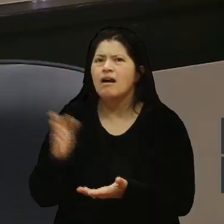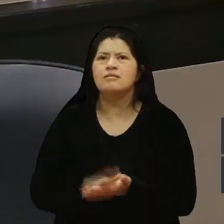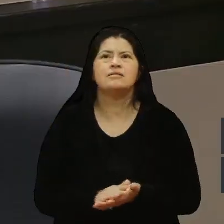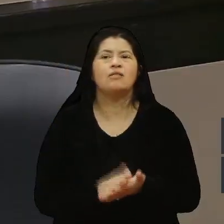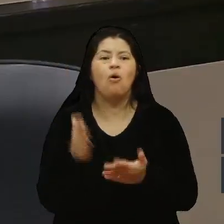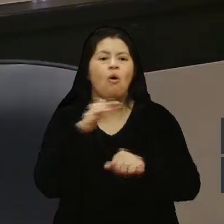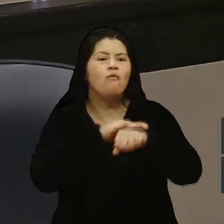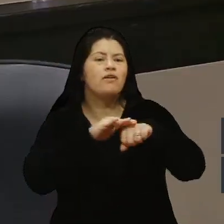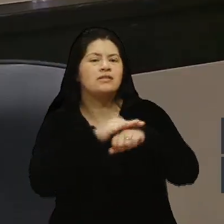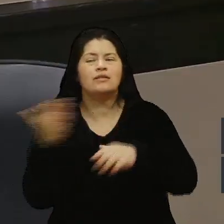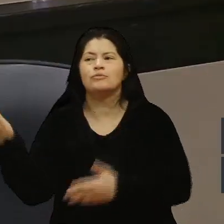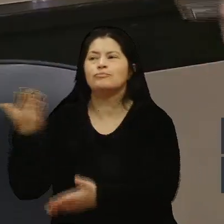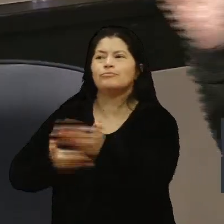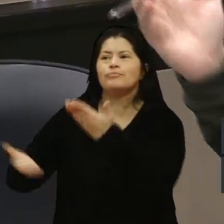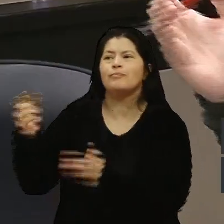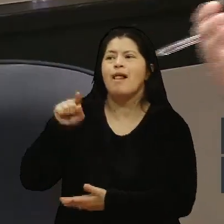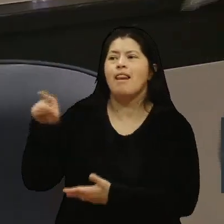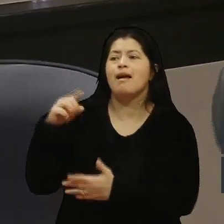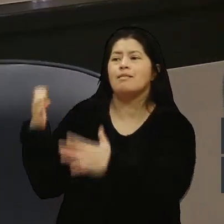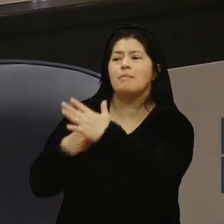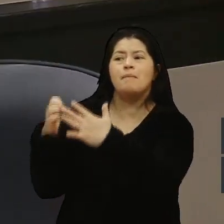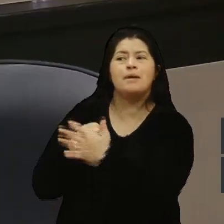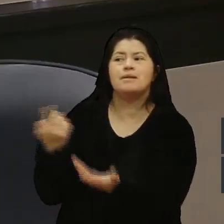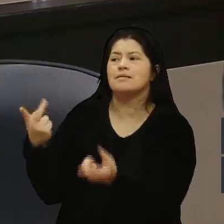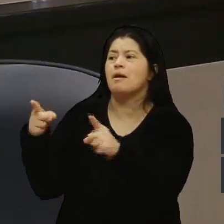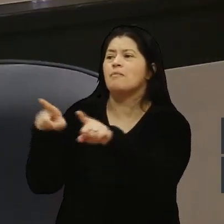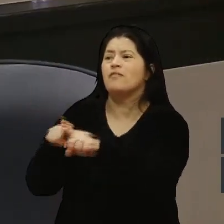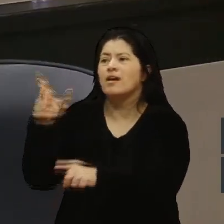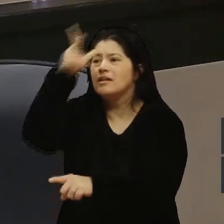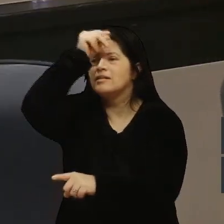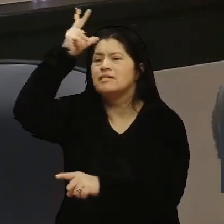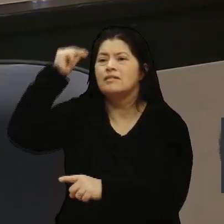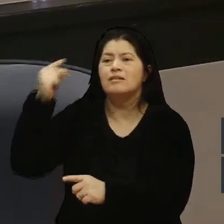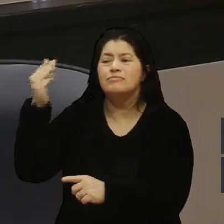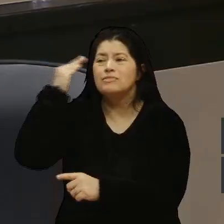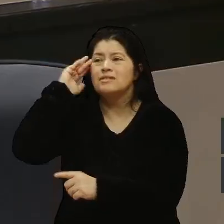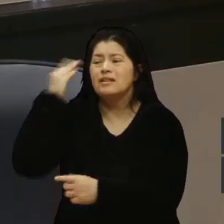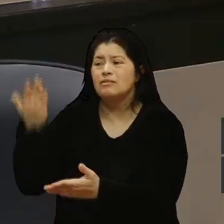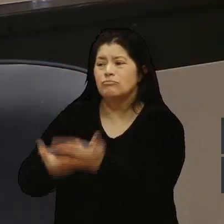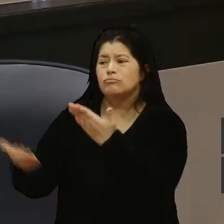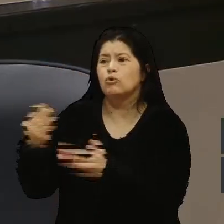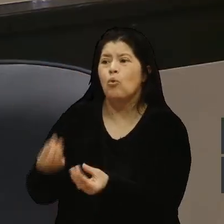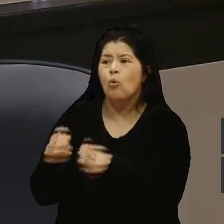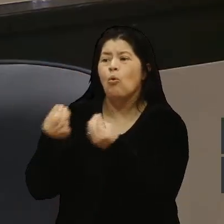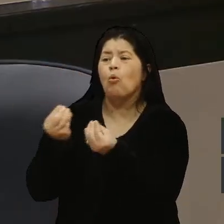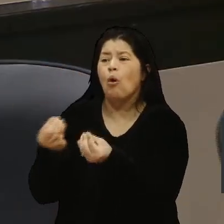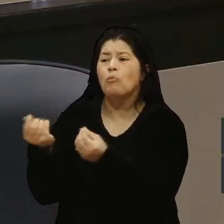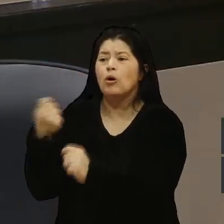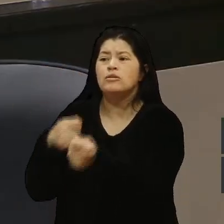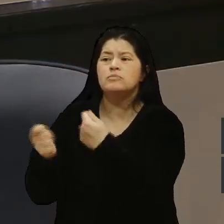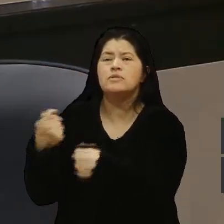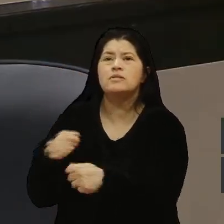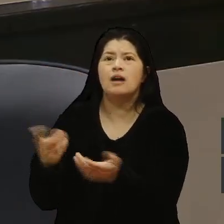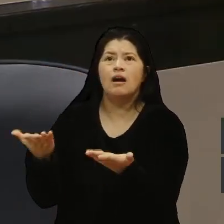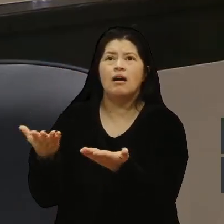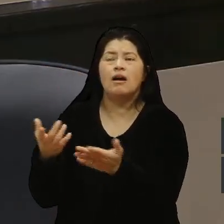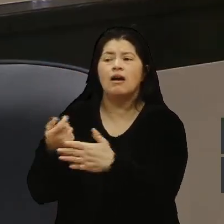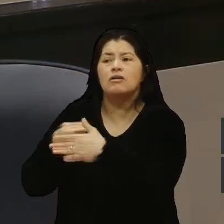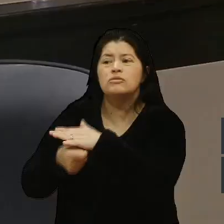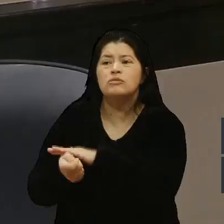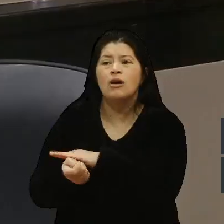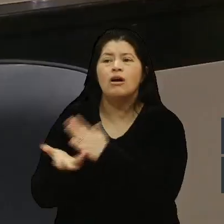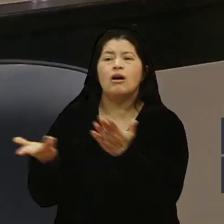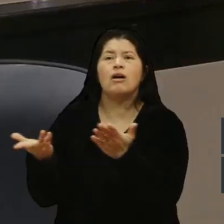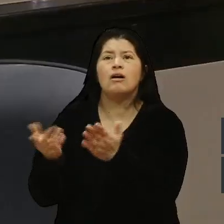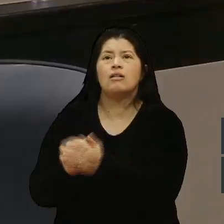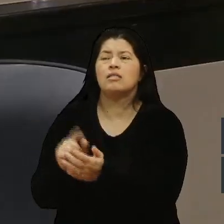conversando entre eles, que é uma autarquia, que é a prefeitura, se eles não se entendem entre eles, como é que vão mandar para essa casa? A toque de caixa é uma coisa que não